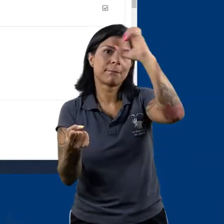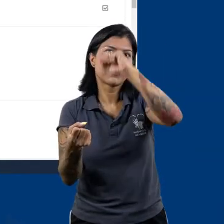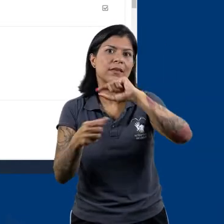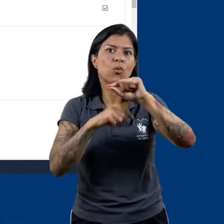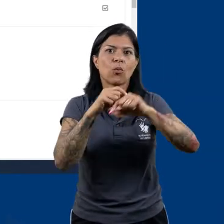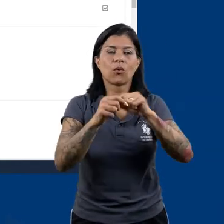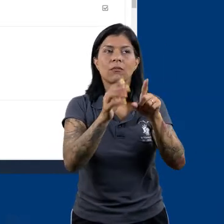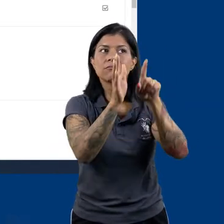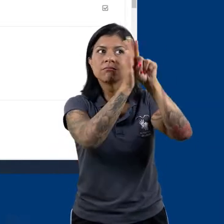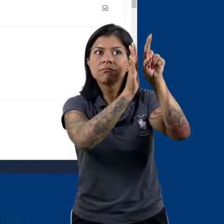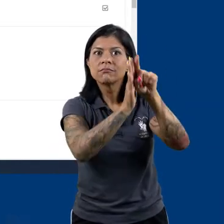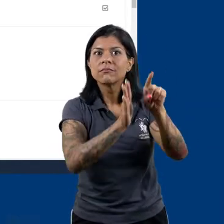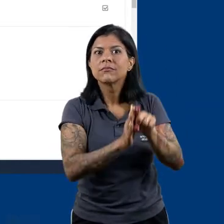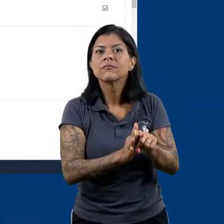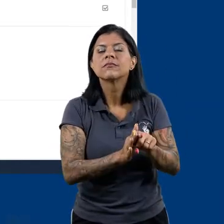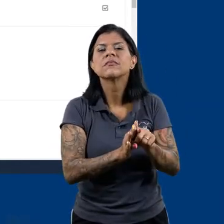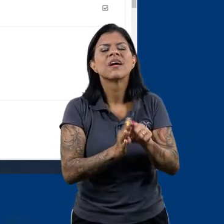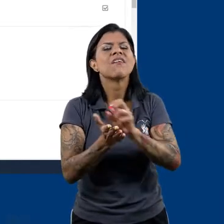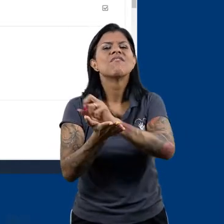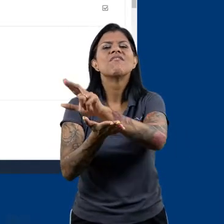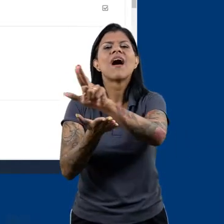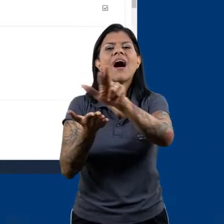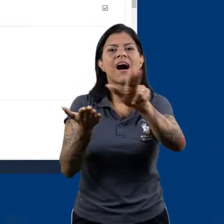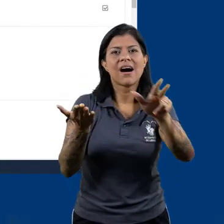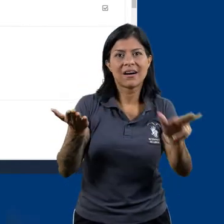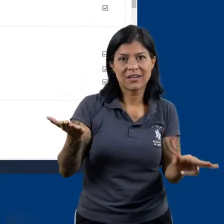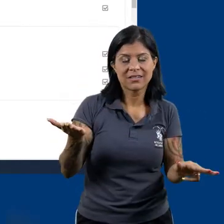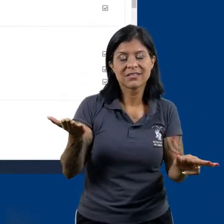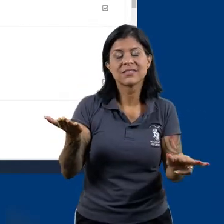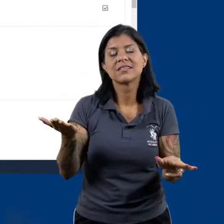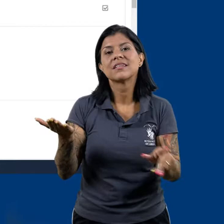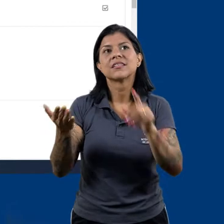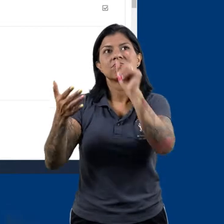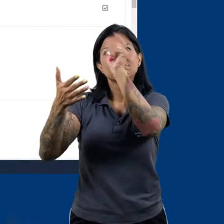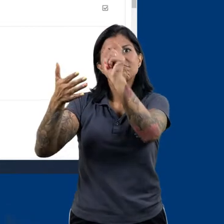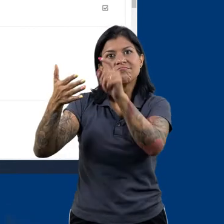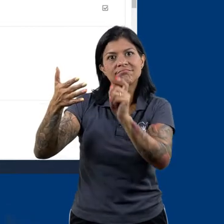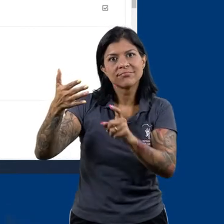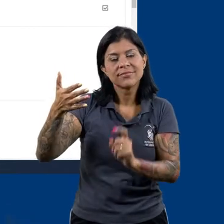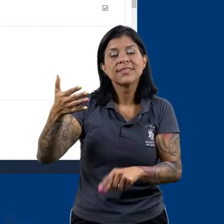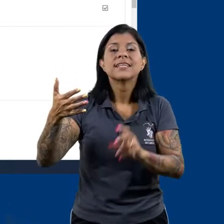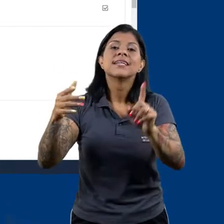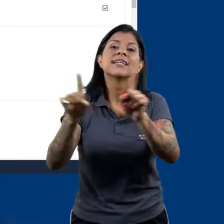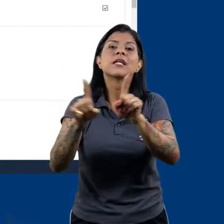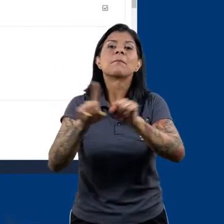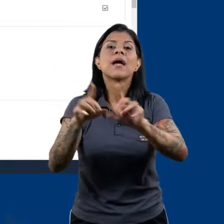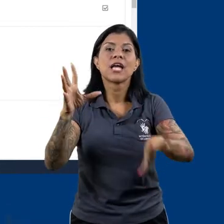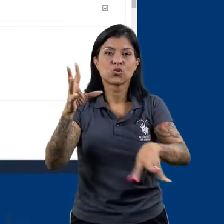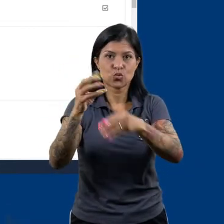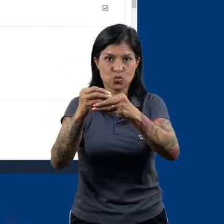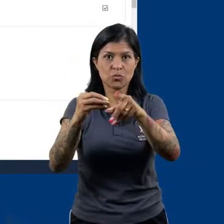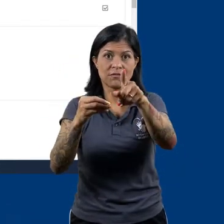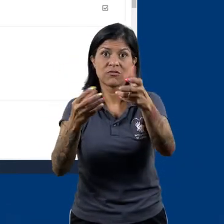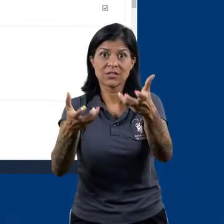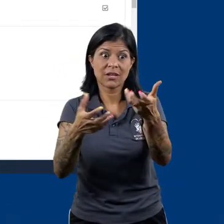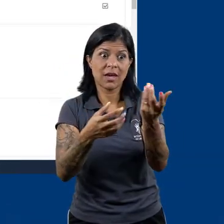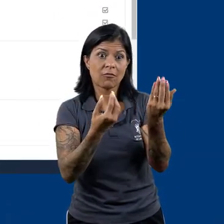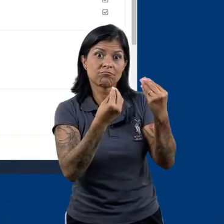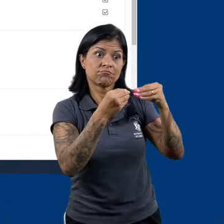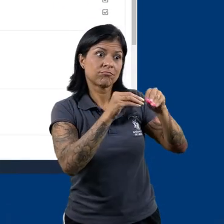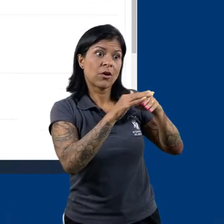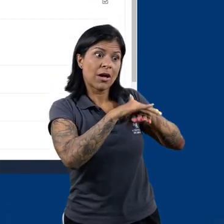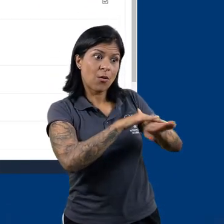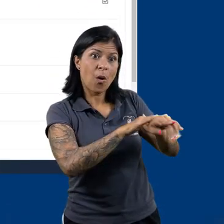aprender a criar questões do tipo múltipla escolha e resumo para acessar o banco de questões